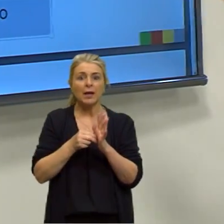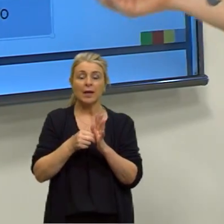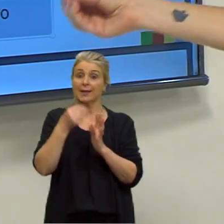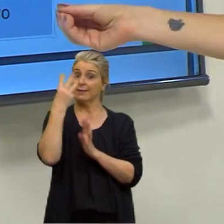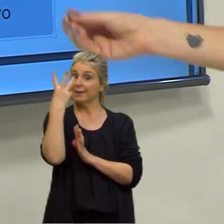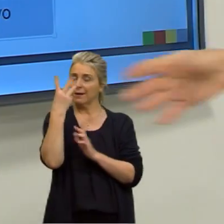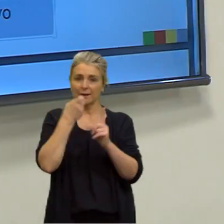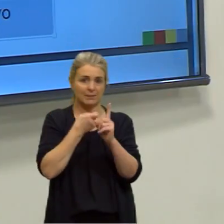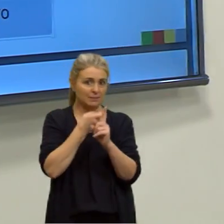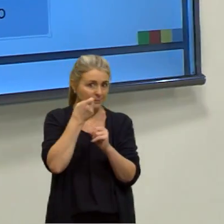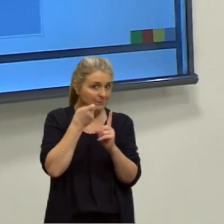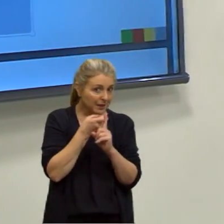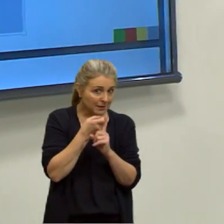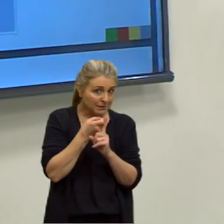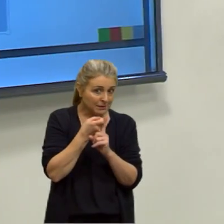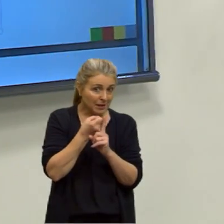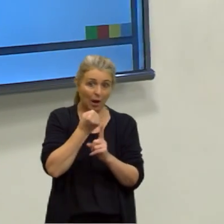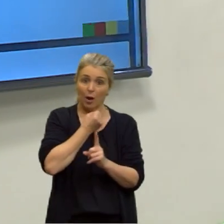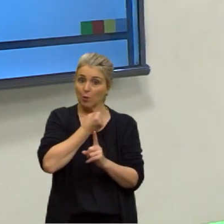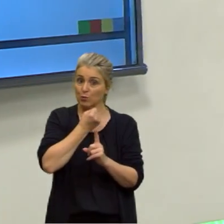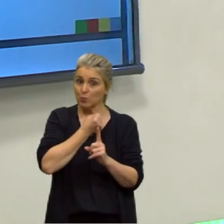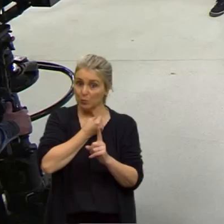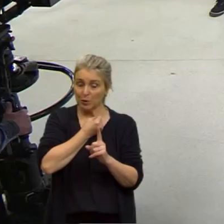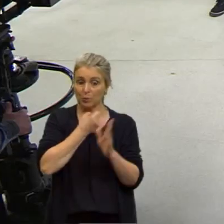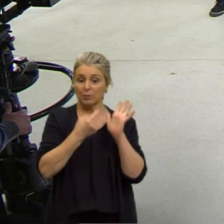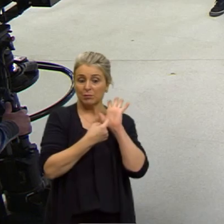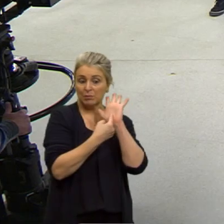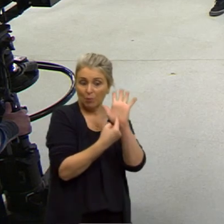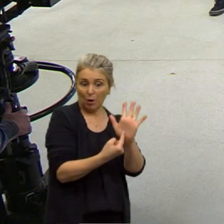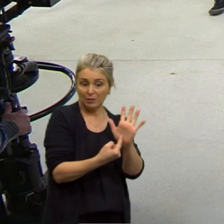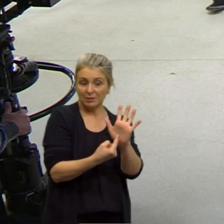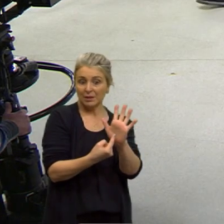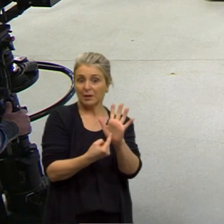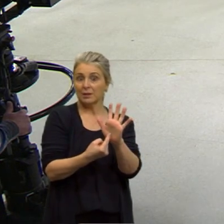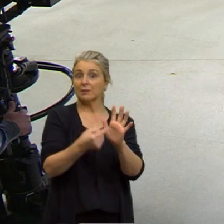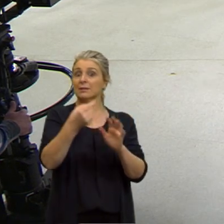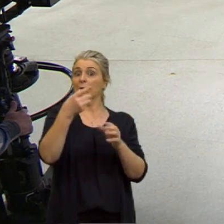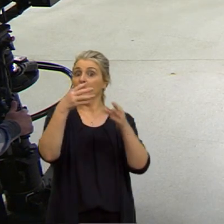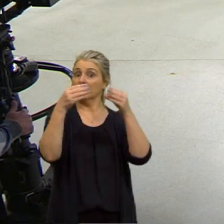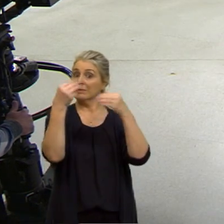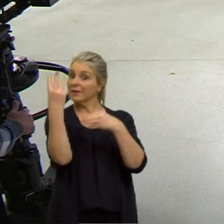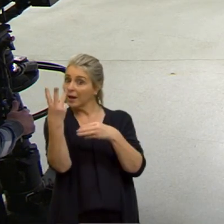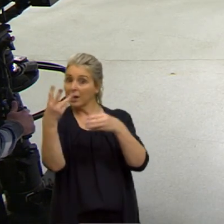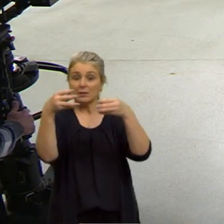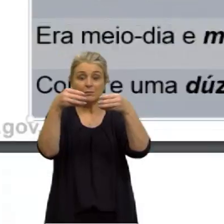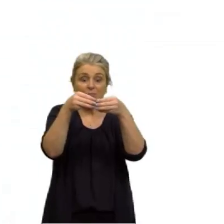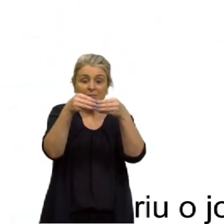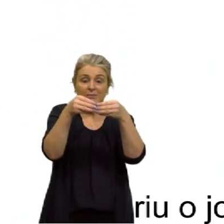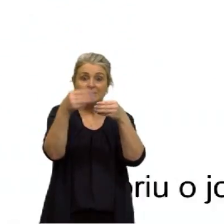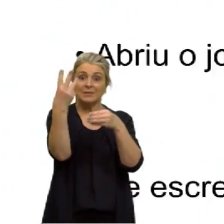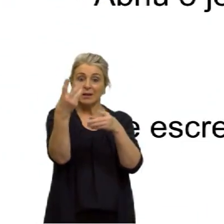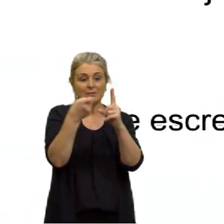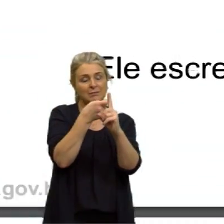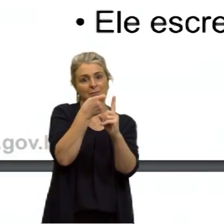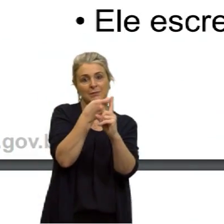numeral coletivo que vai indicar aquele conjunto de três meses está diante